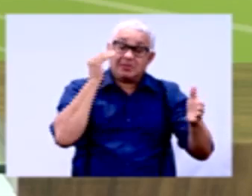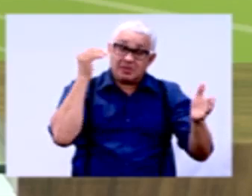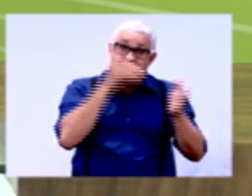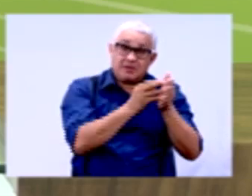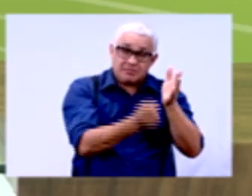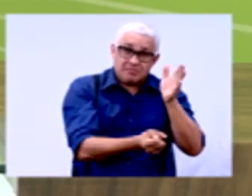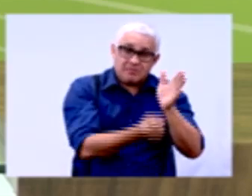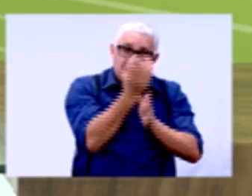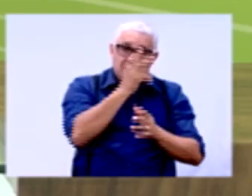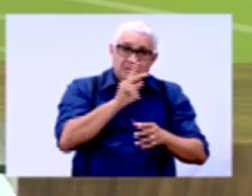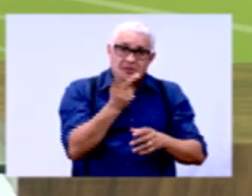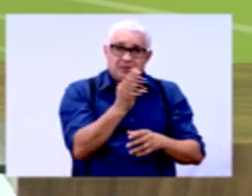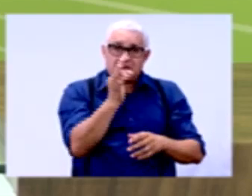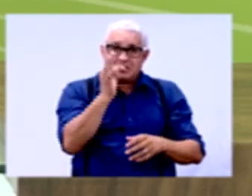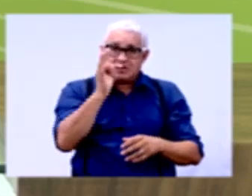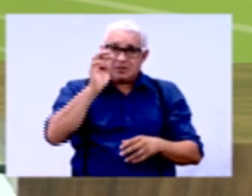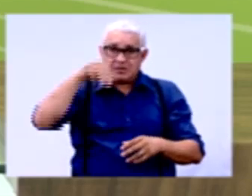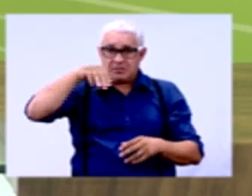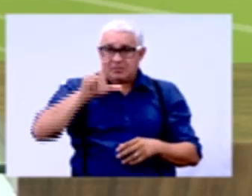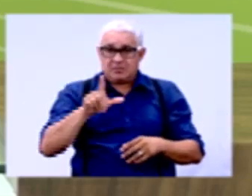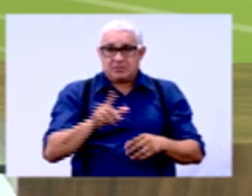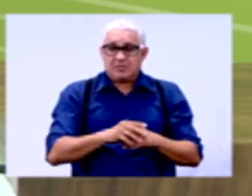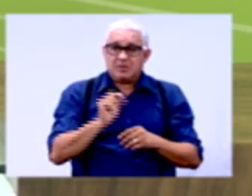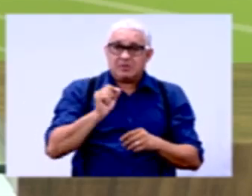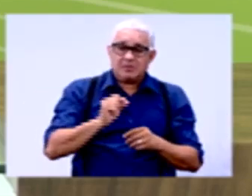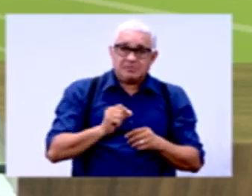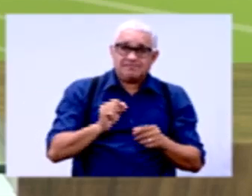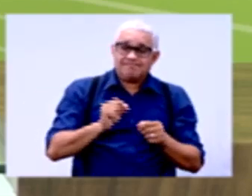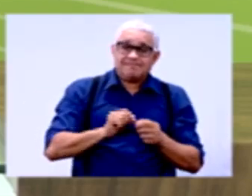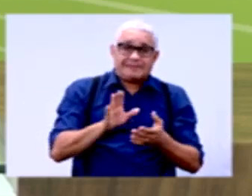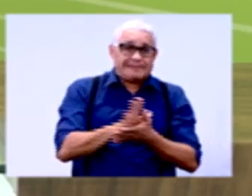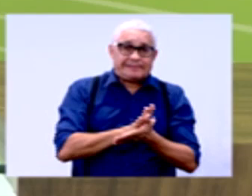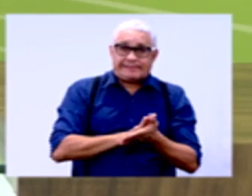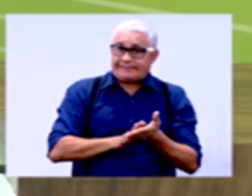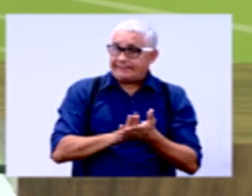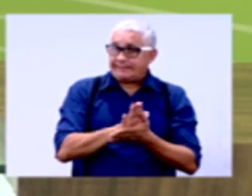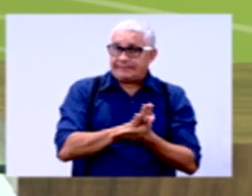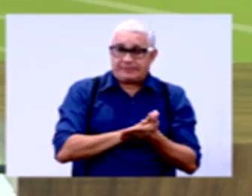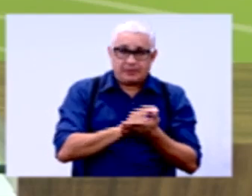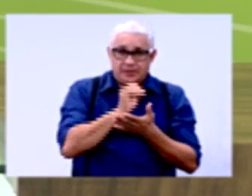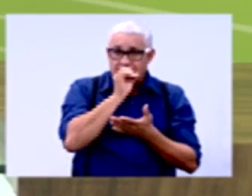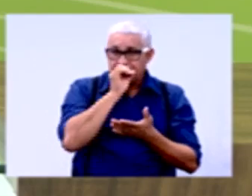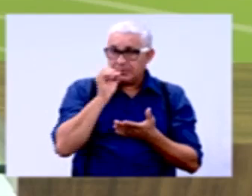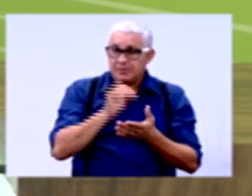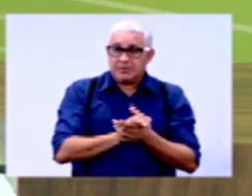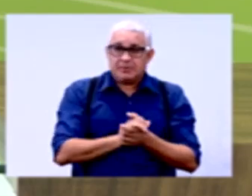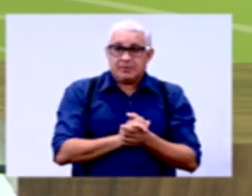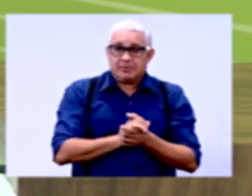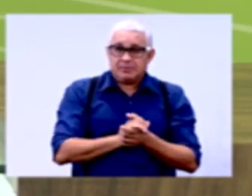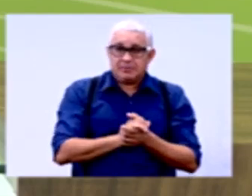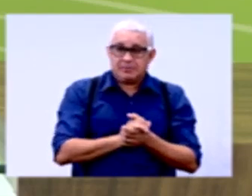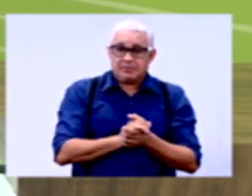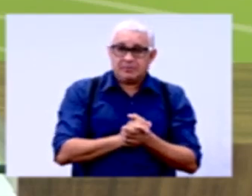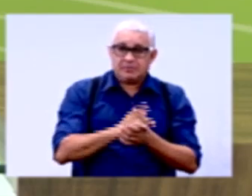o HTML praticamente ele não fazia nenhum tipo de, vamos dizer, execução de